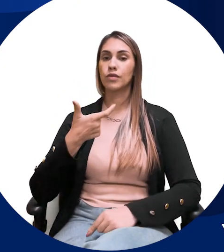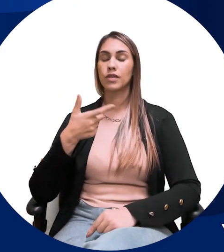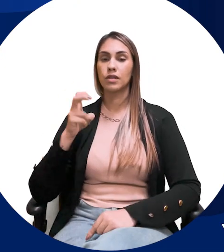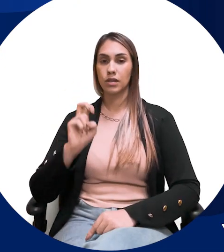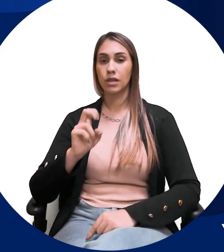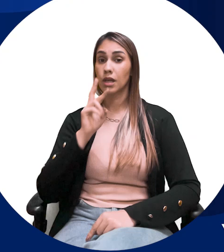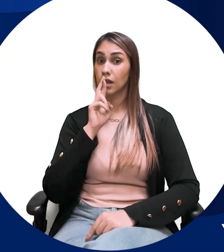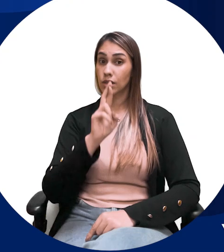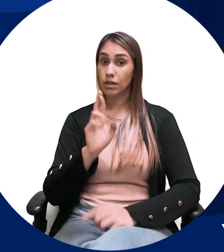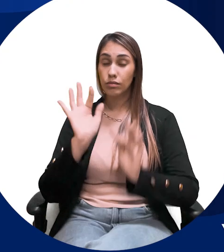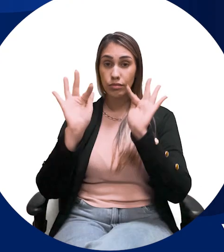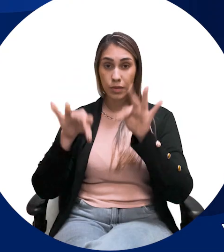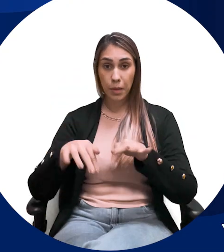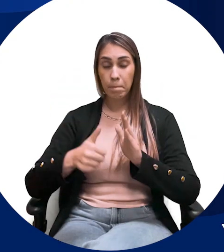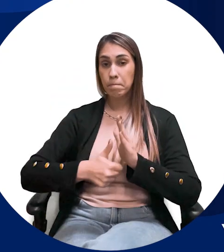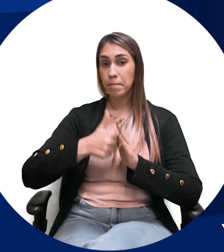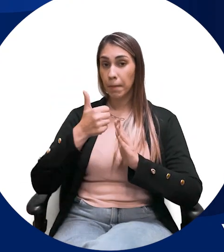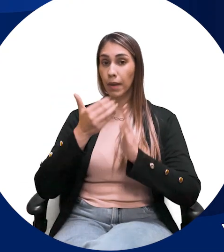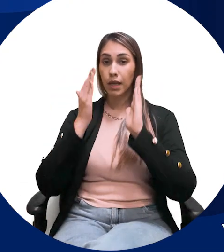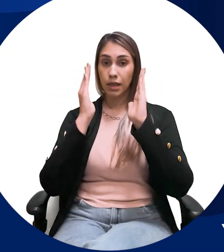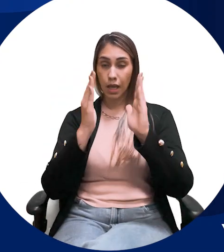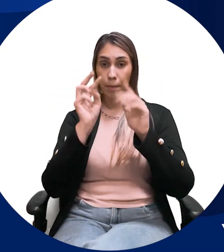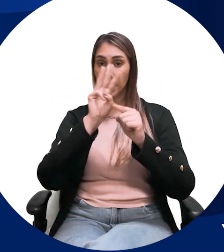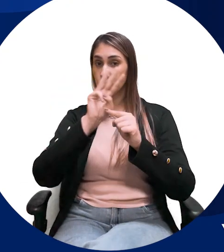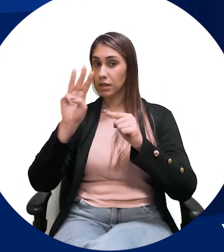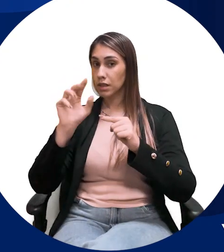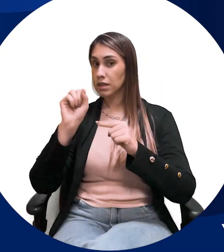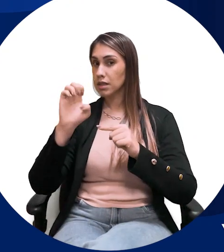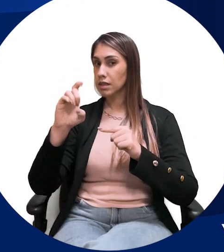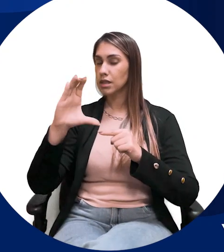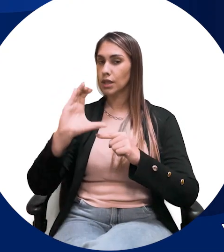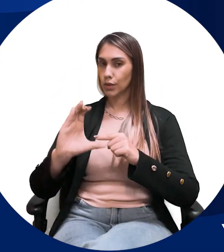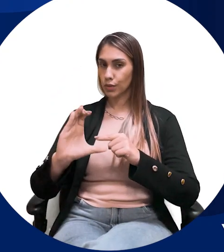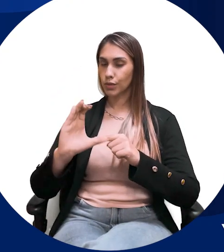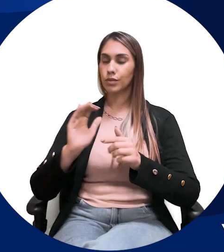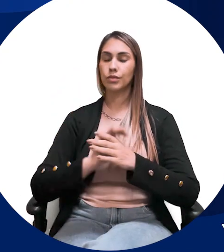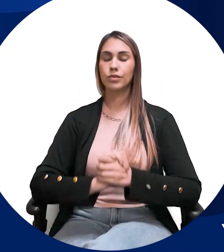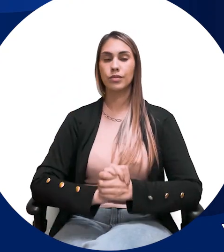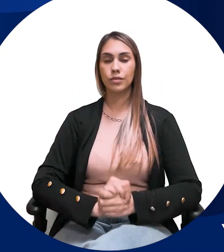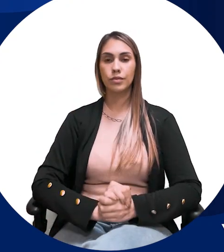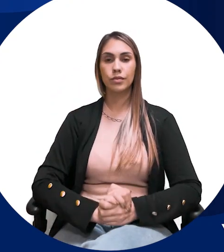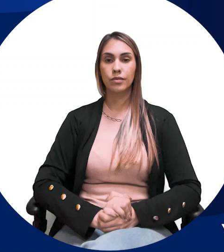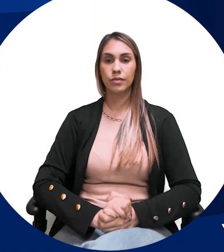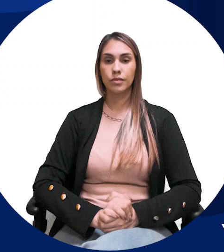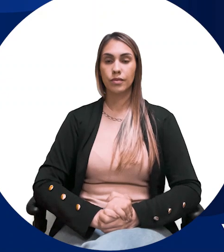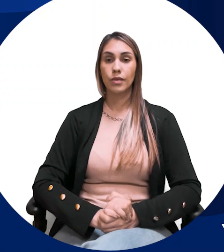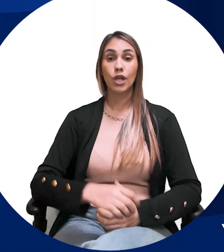de 2025. Resultado final da primeira etapa no site da SEDUC através do portal COS